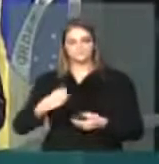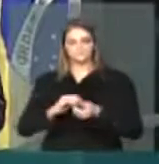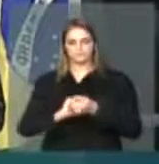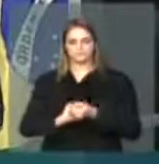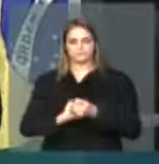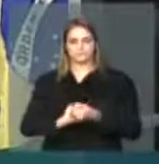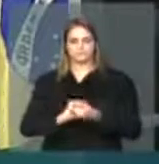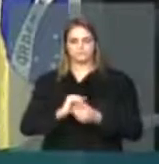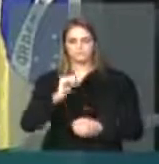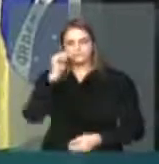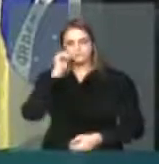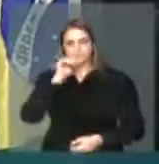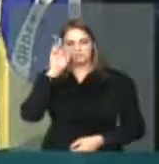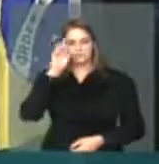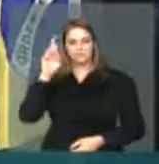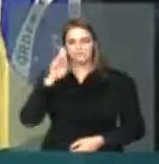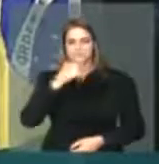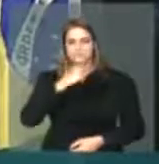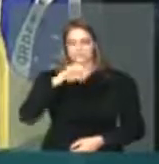deputados, senhoras e senhores.